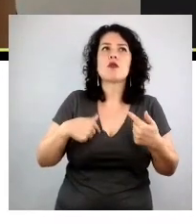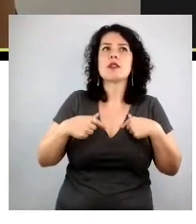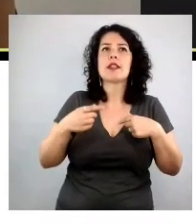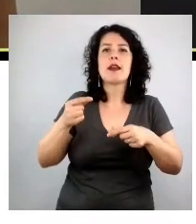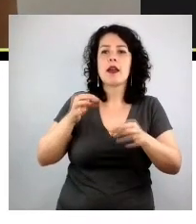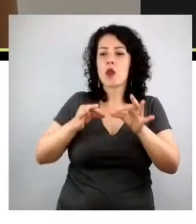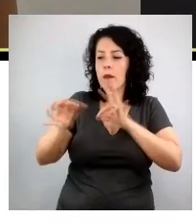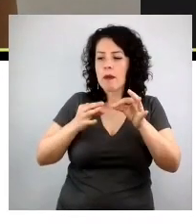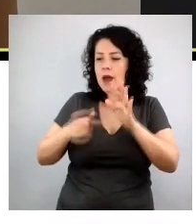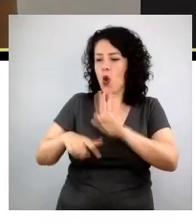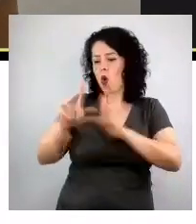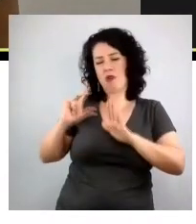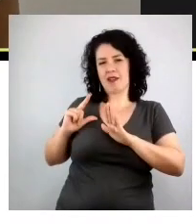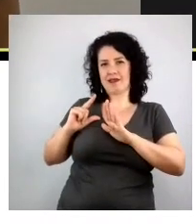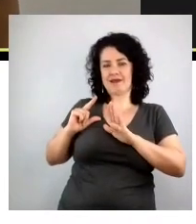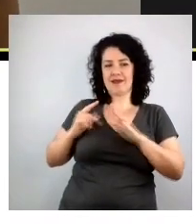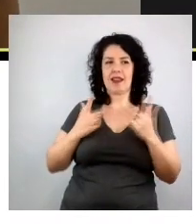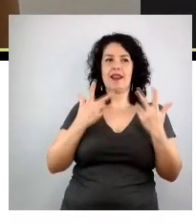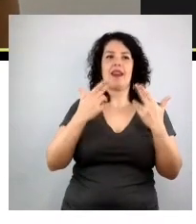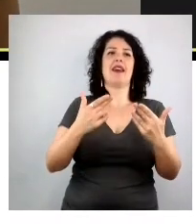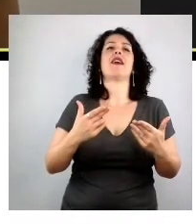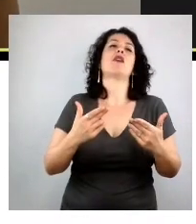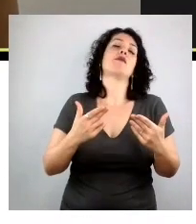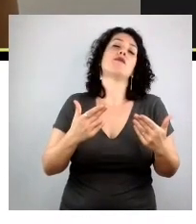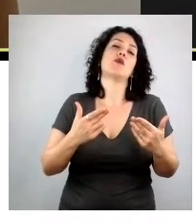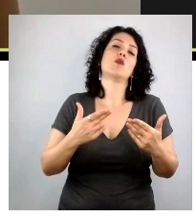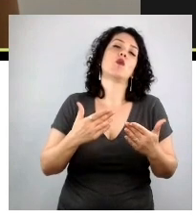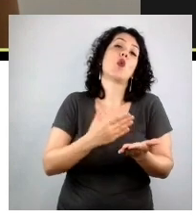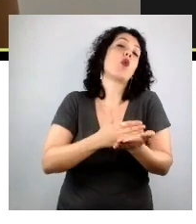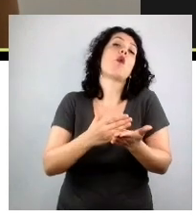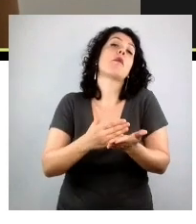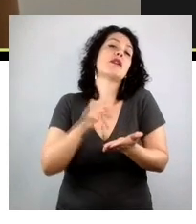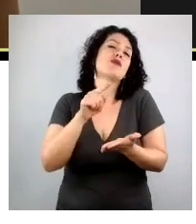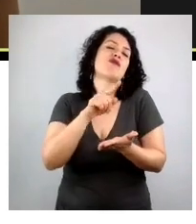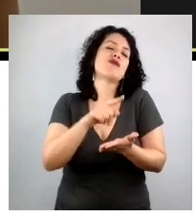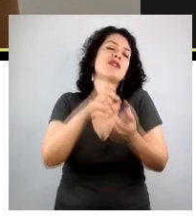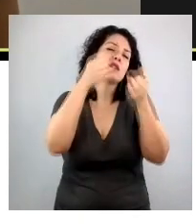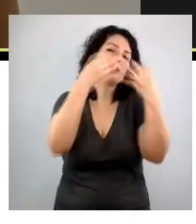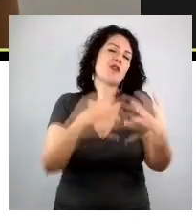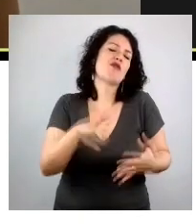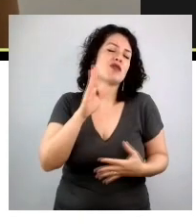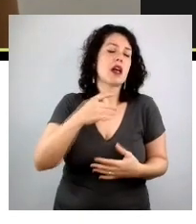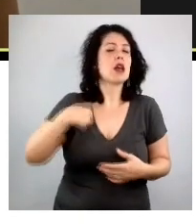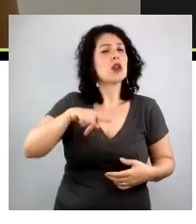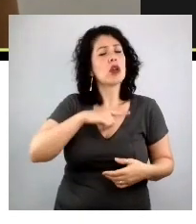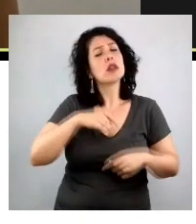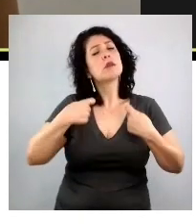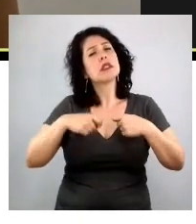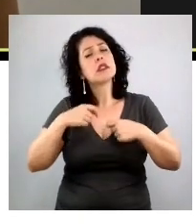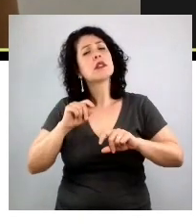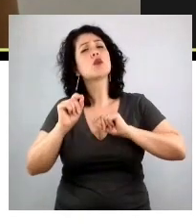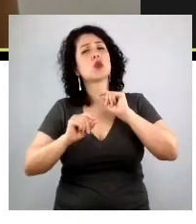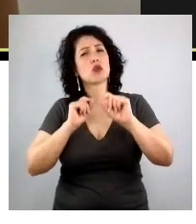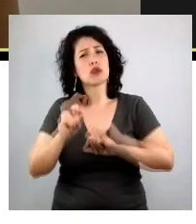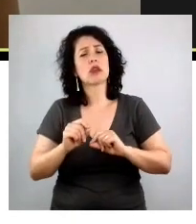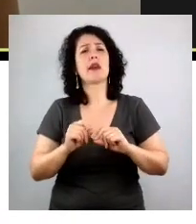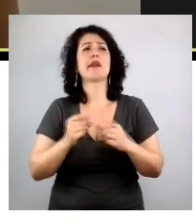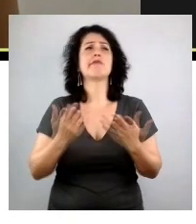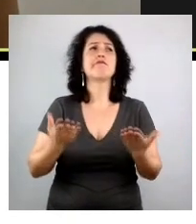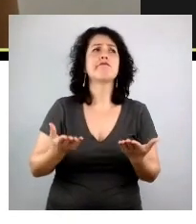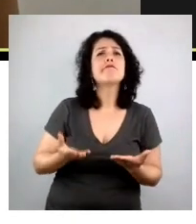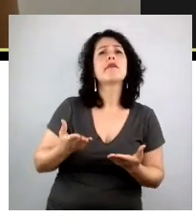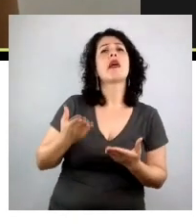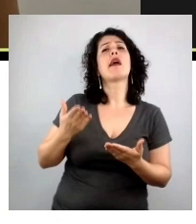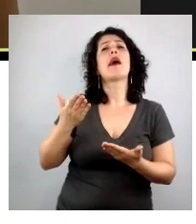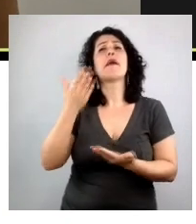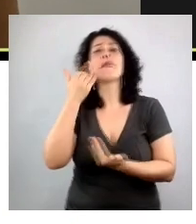no começo, a gente precisa se permitir, a gente precisa procurar, a gente precisa